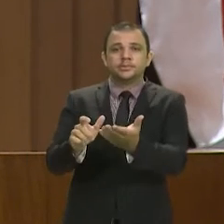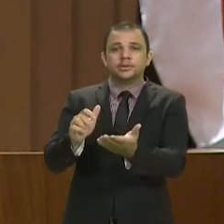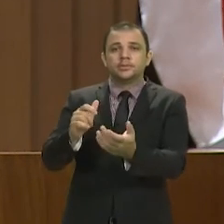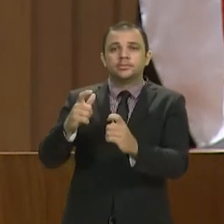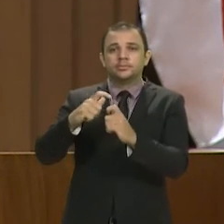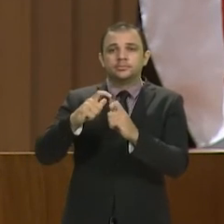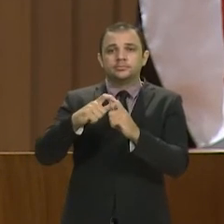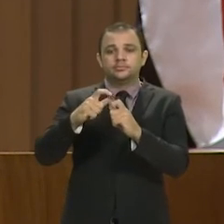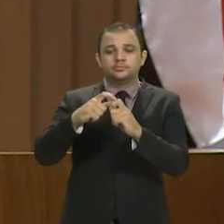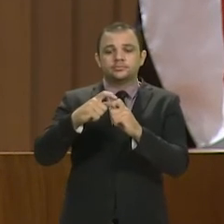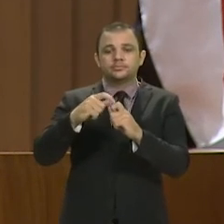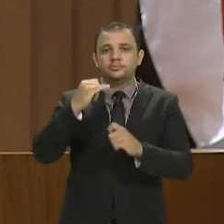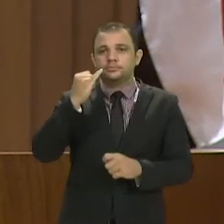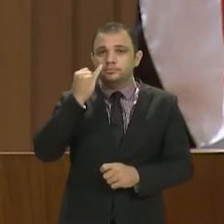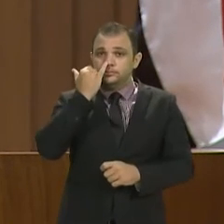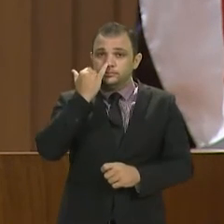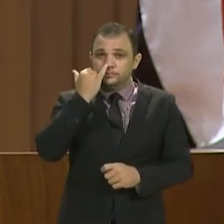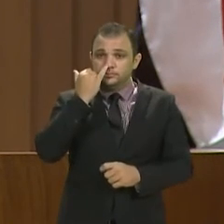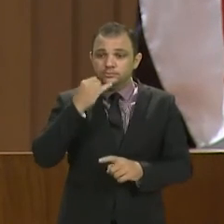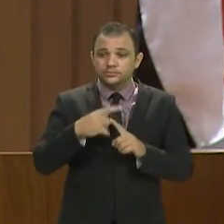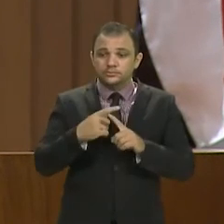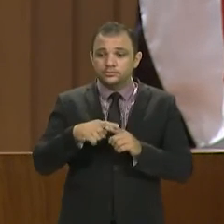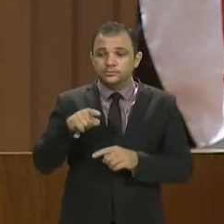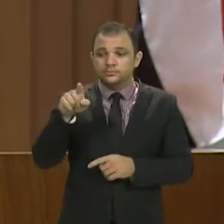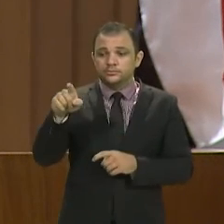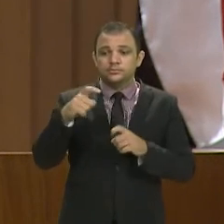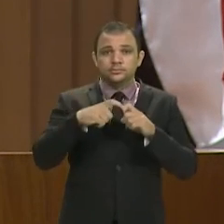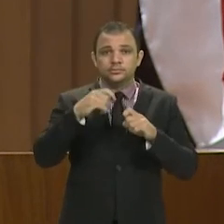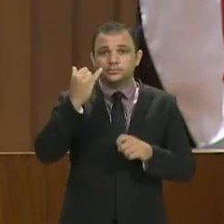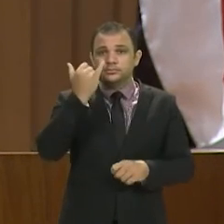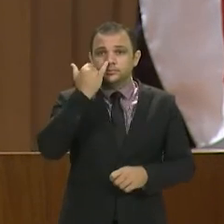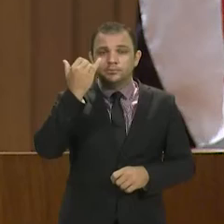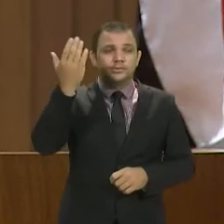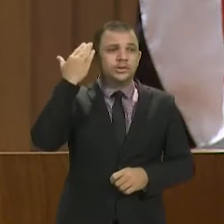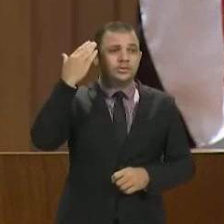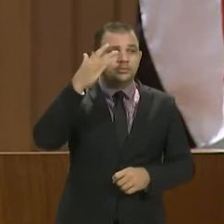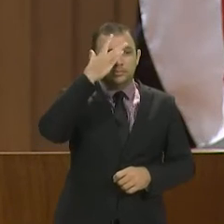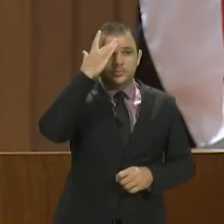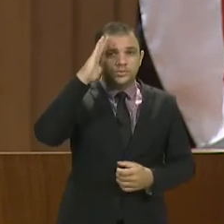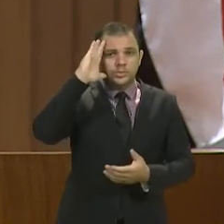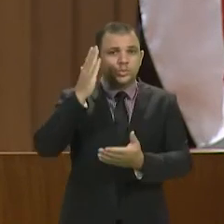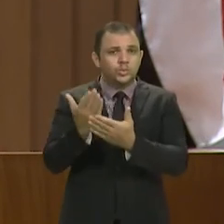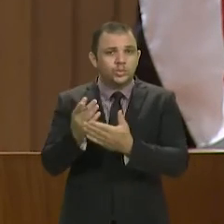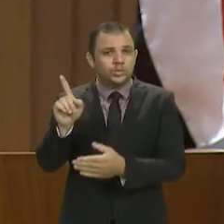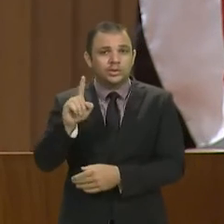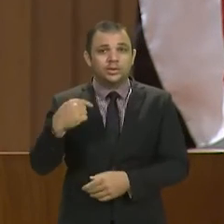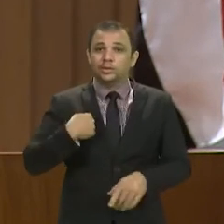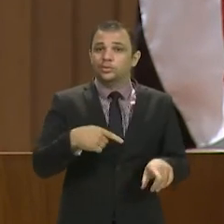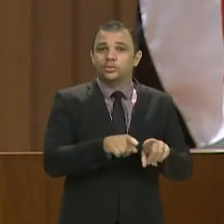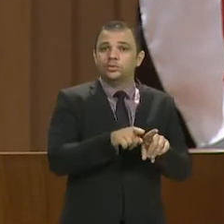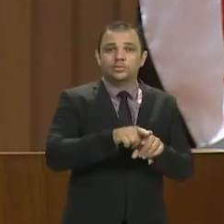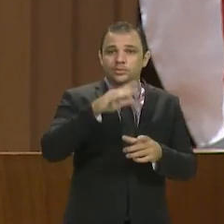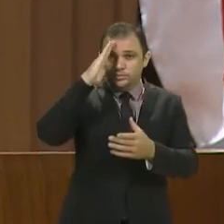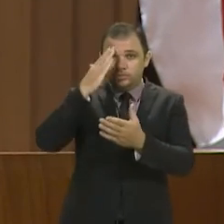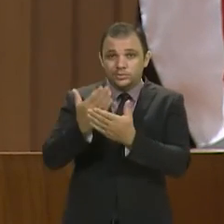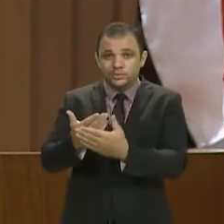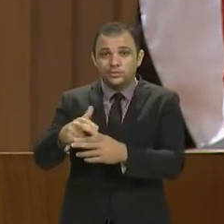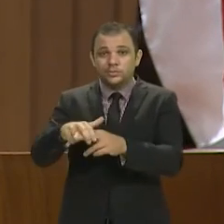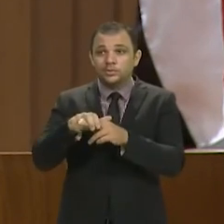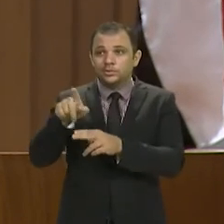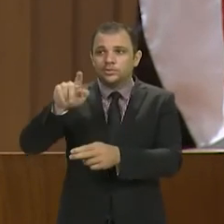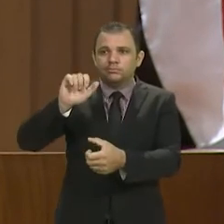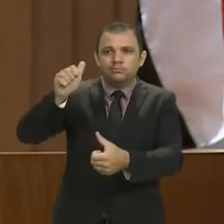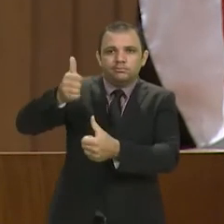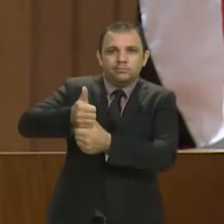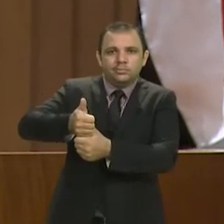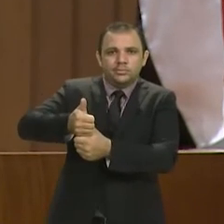Iglésio, que ninguém acreditava, nem eu, quando se colocou à frente do moto, que